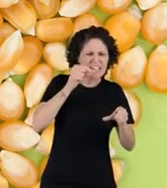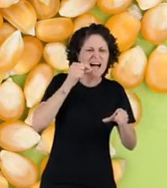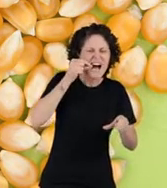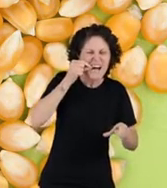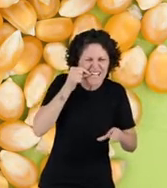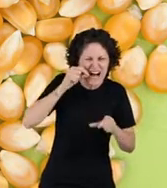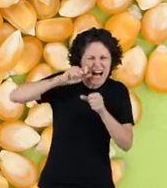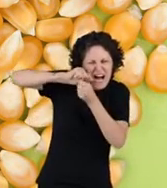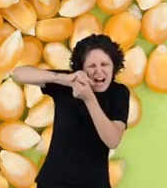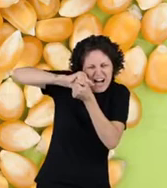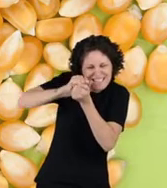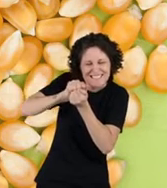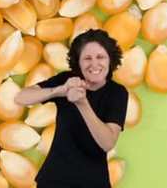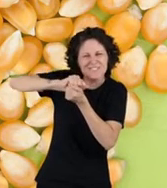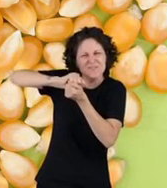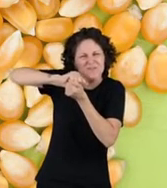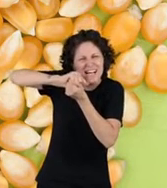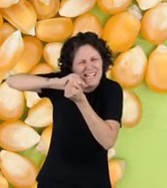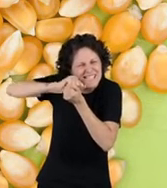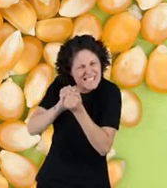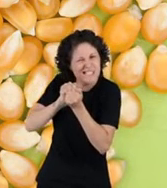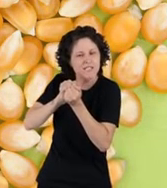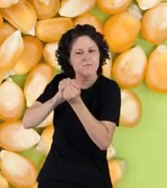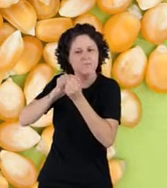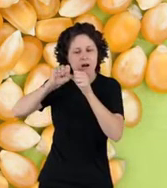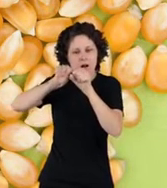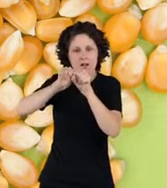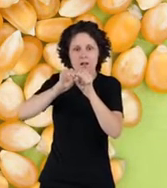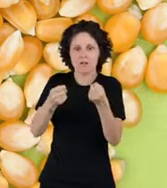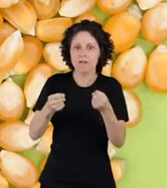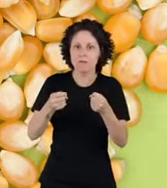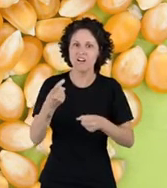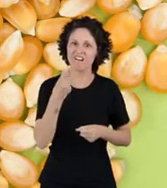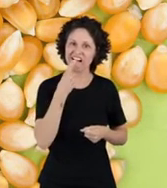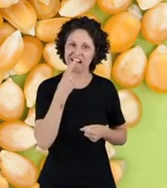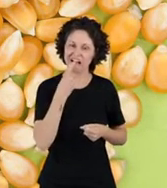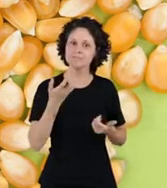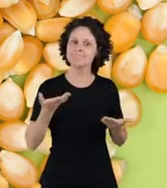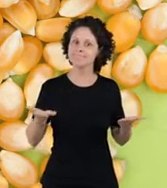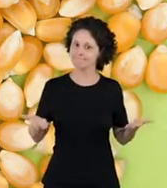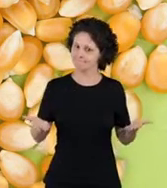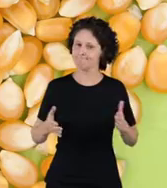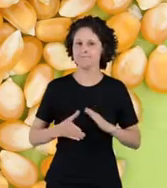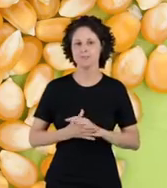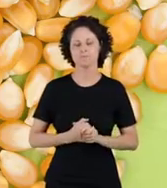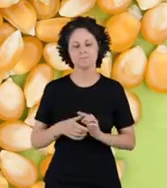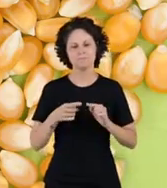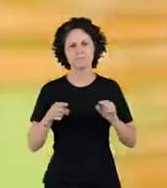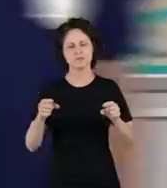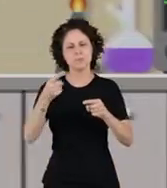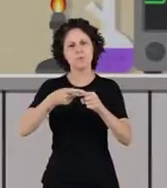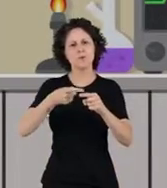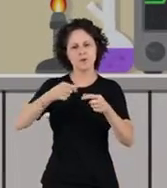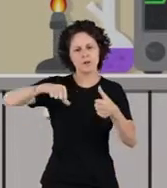São impossíveis de serem mastigados em sua forma original. Se tentarmos mastigar, corremos o risco de quebrar um dente, não é